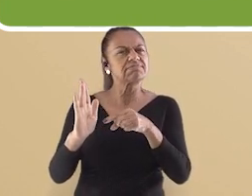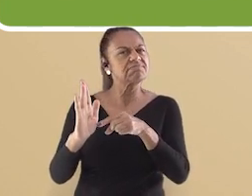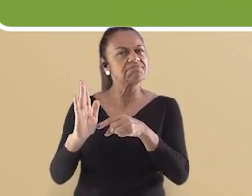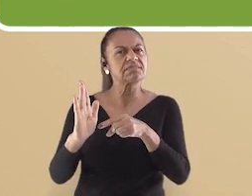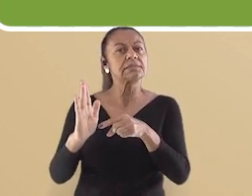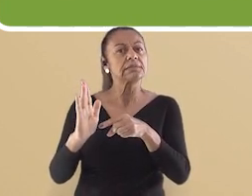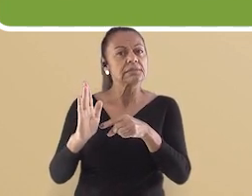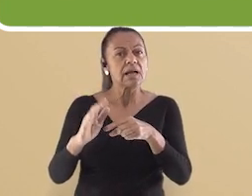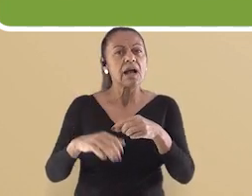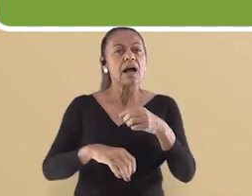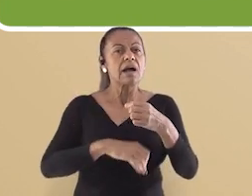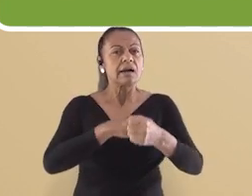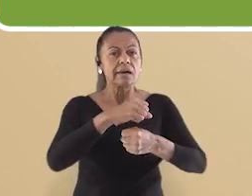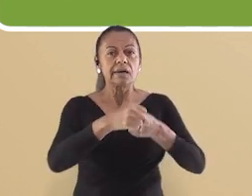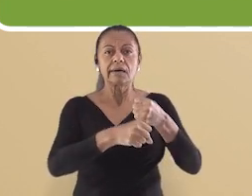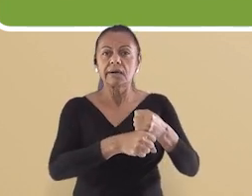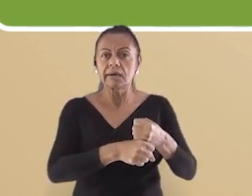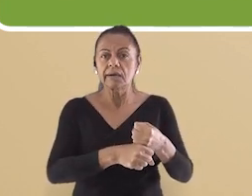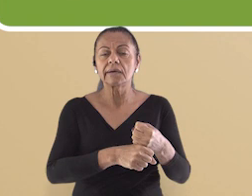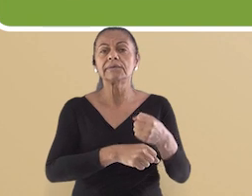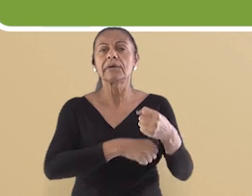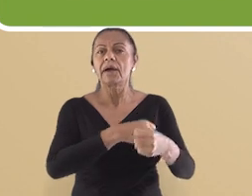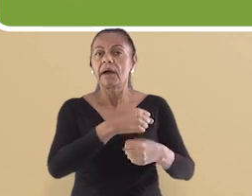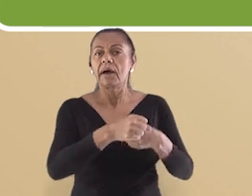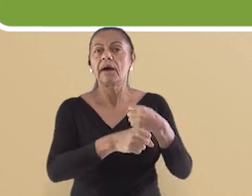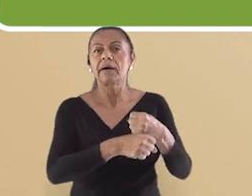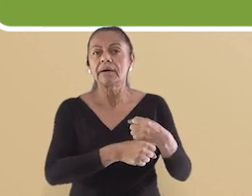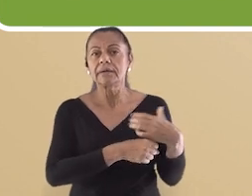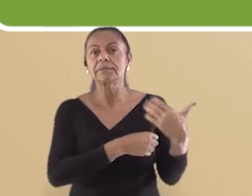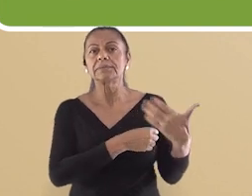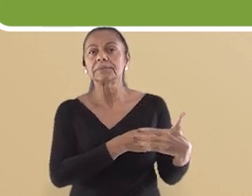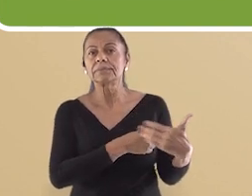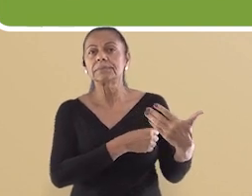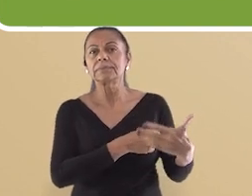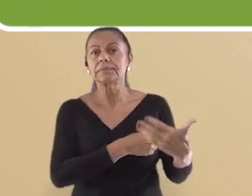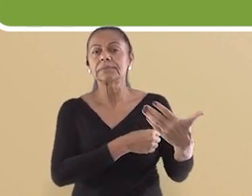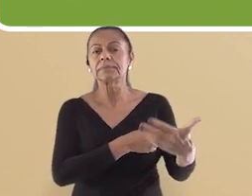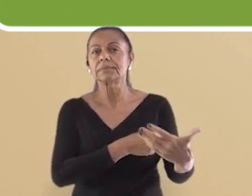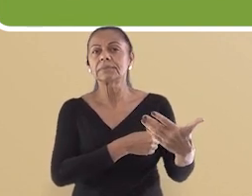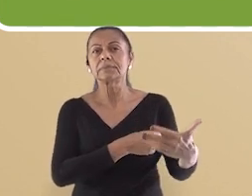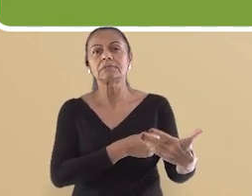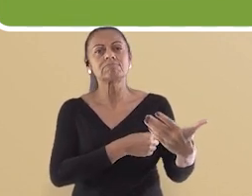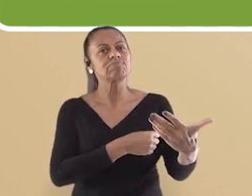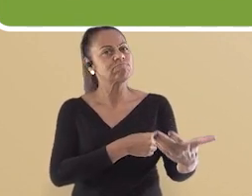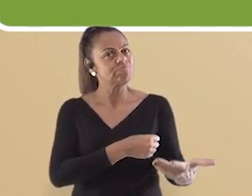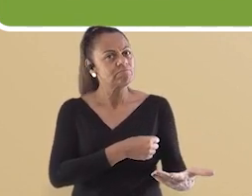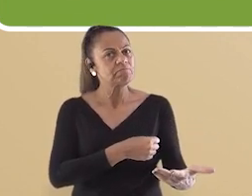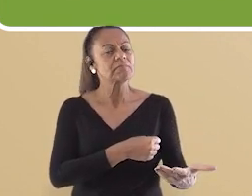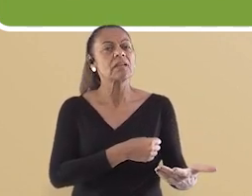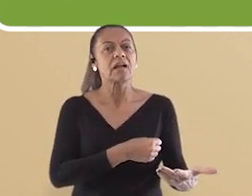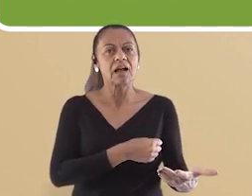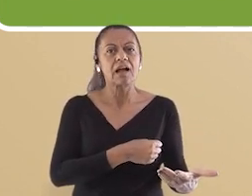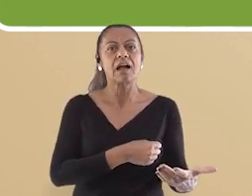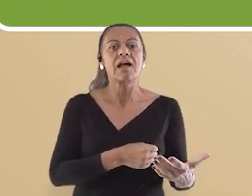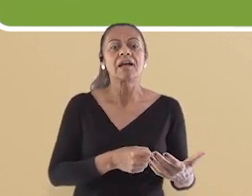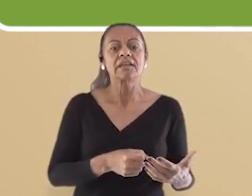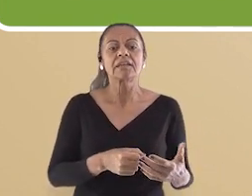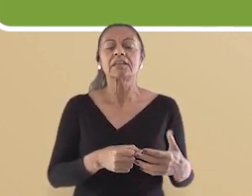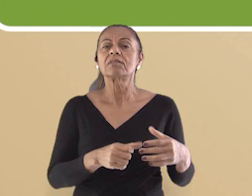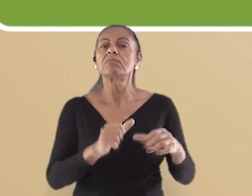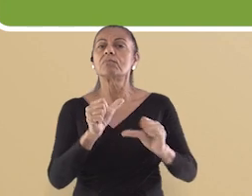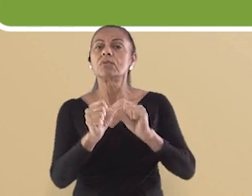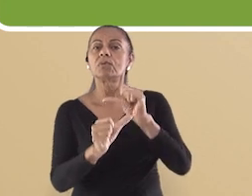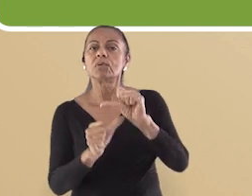explicar, significa dizer que de tempos em tempos ocorre alguma coisa no planeta que extermina a